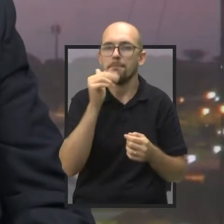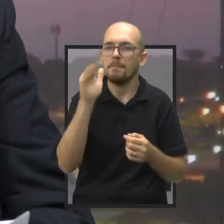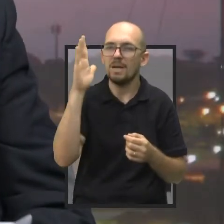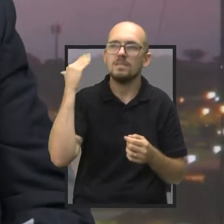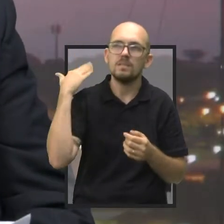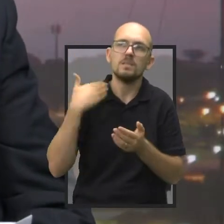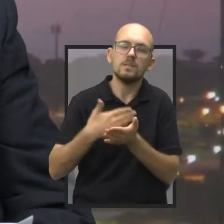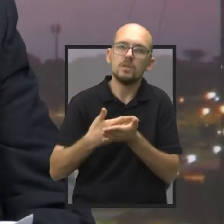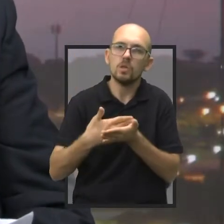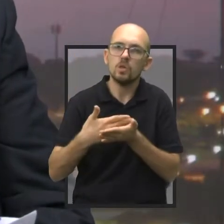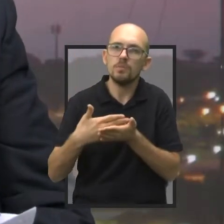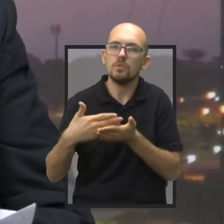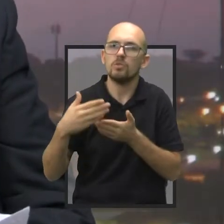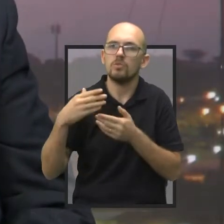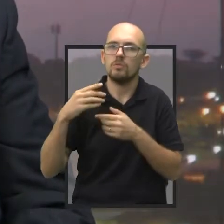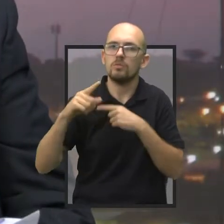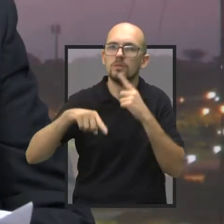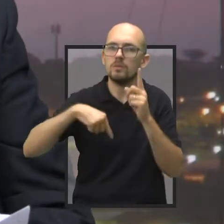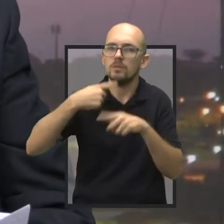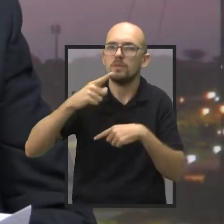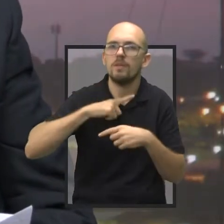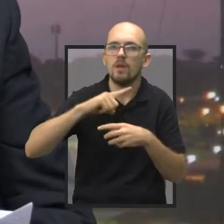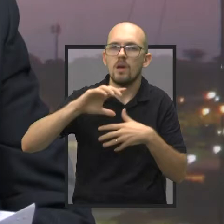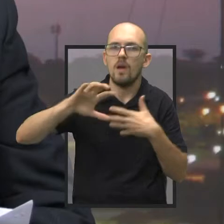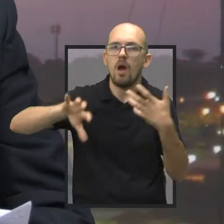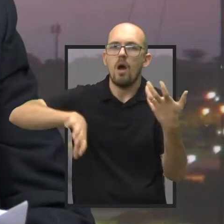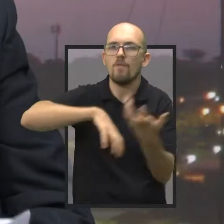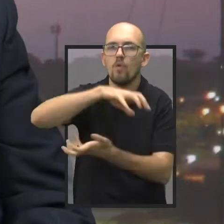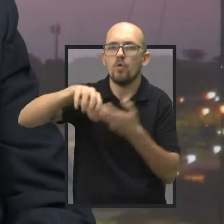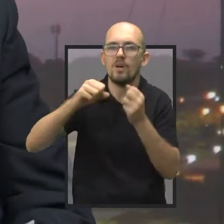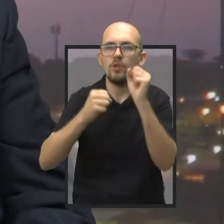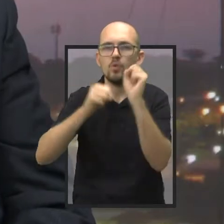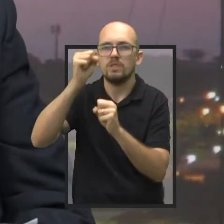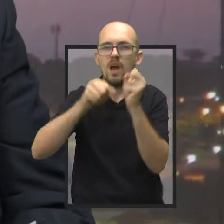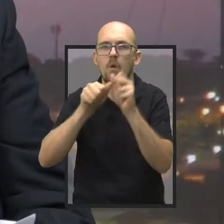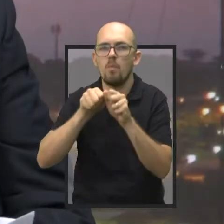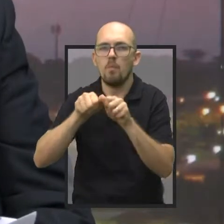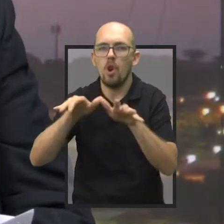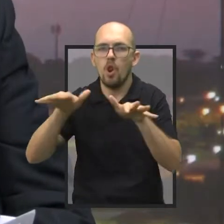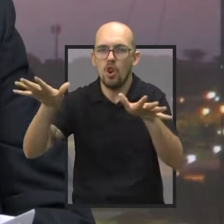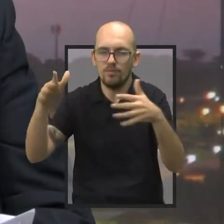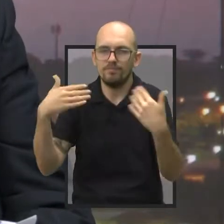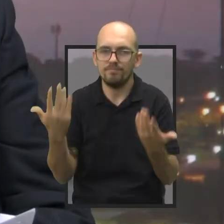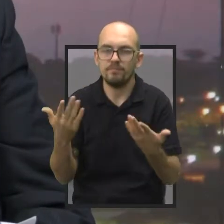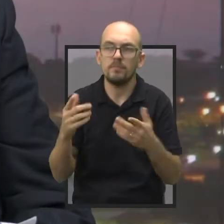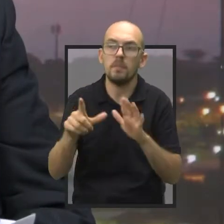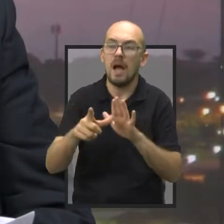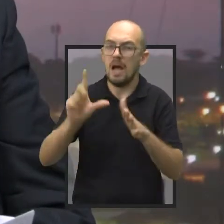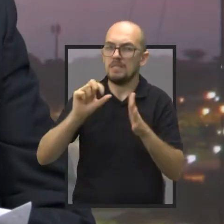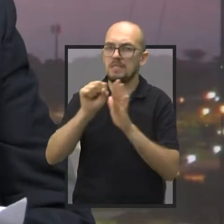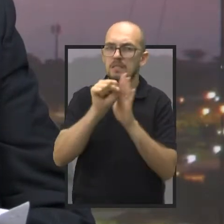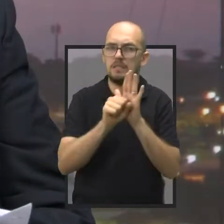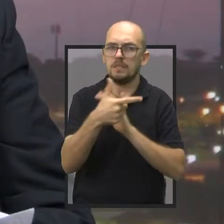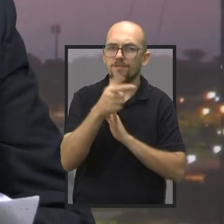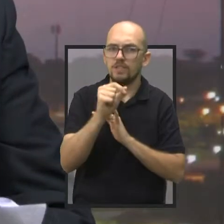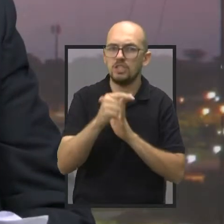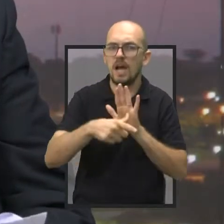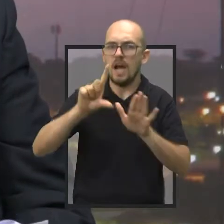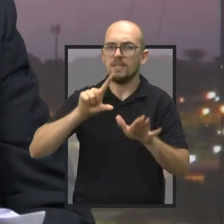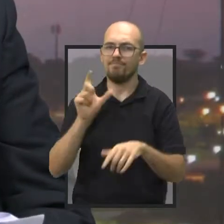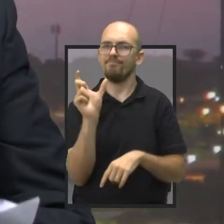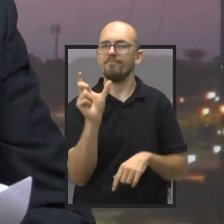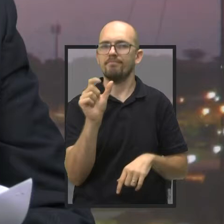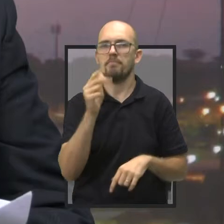início, antes também da Revolução Industrial, antes do século XX, ela era utilizada mais como uma